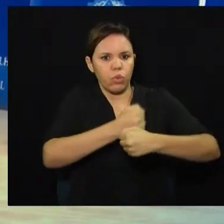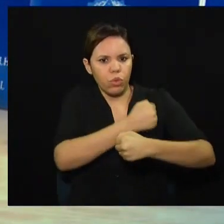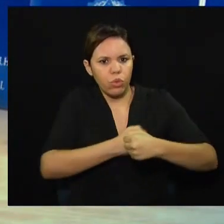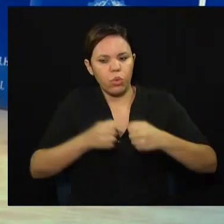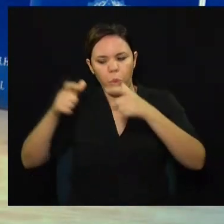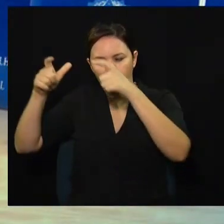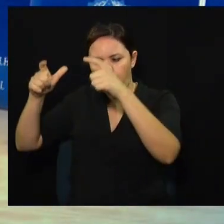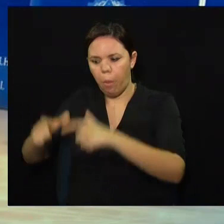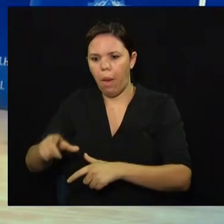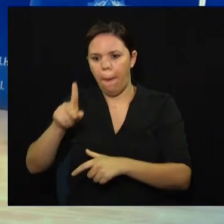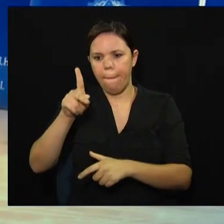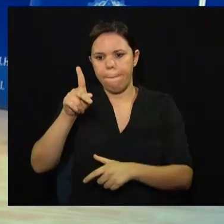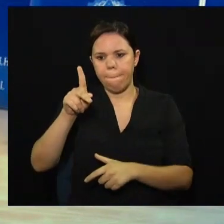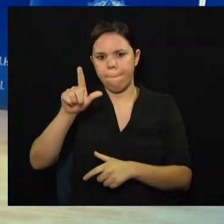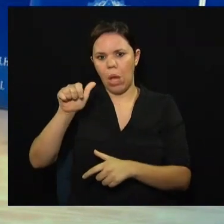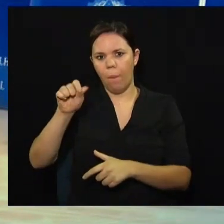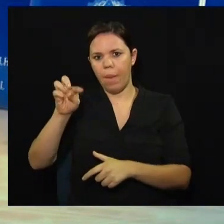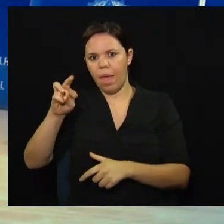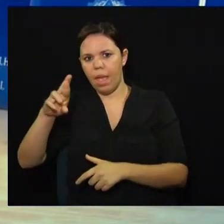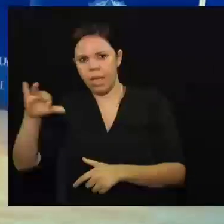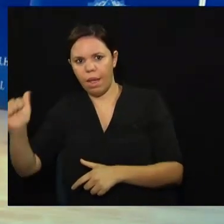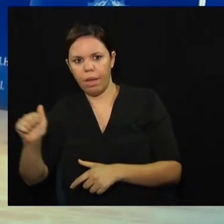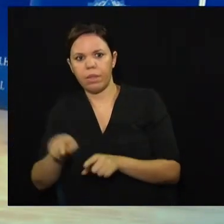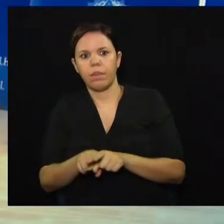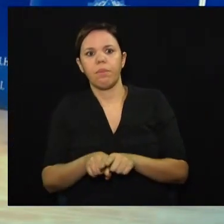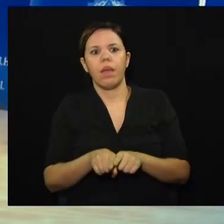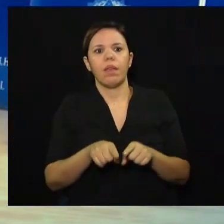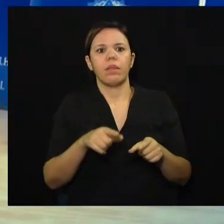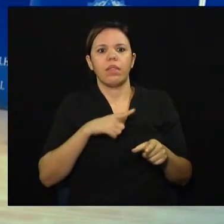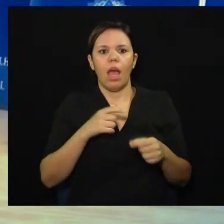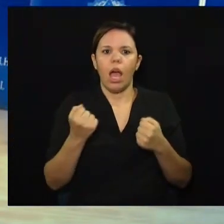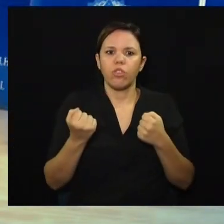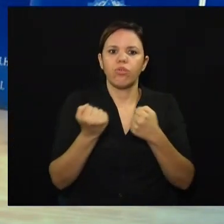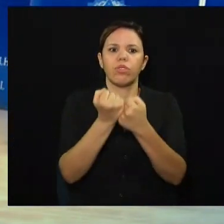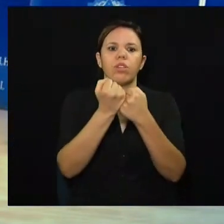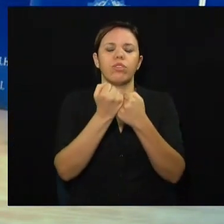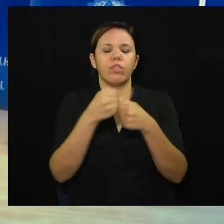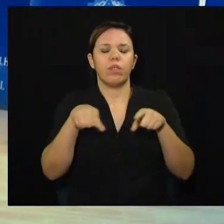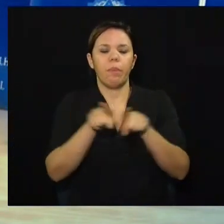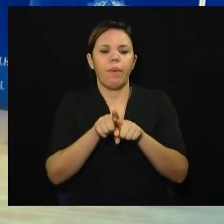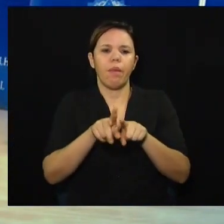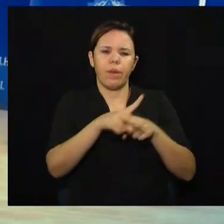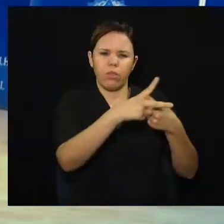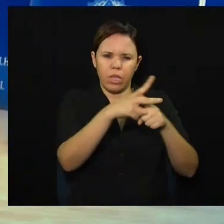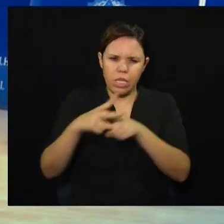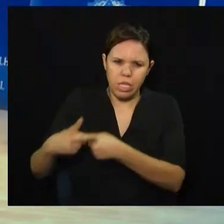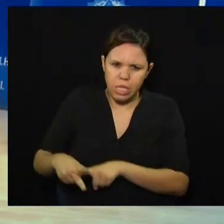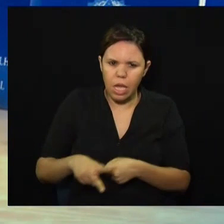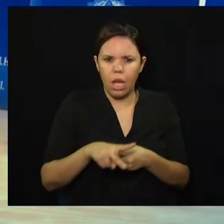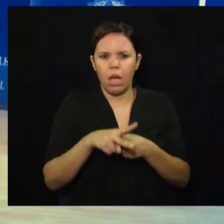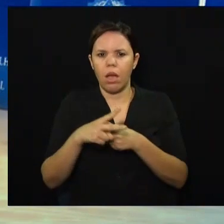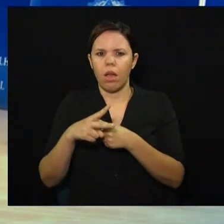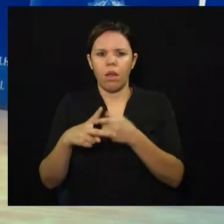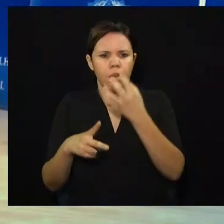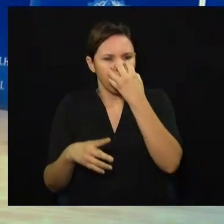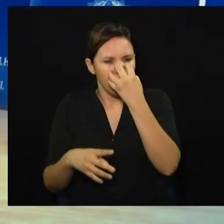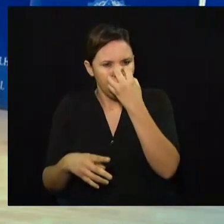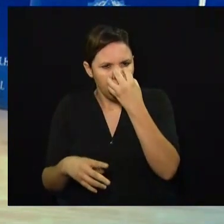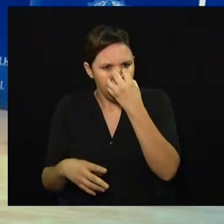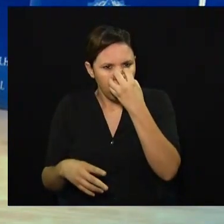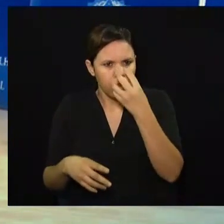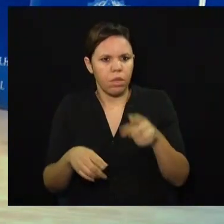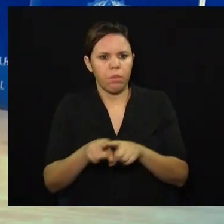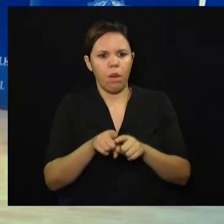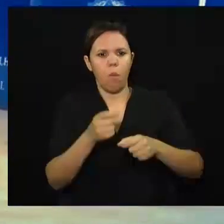região do jardim das palmeiras encarregado de manutenção refrigeração e ar condicionado estágio em gastronomia